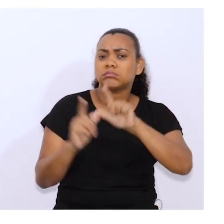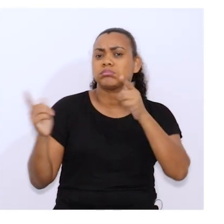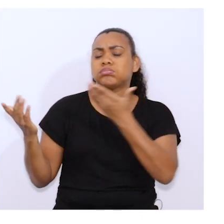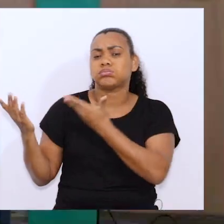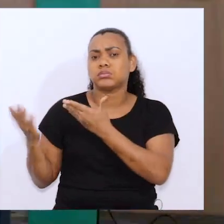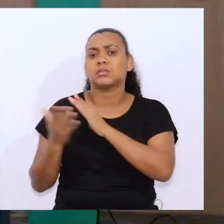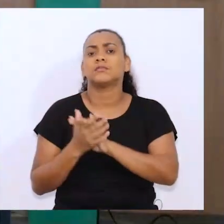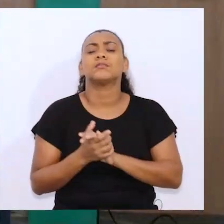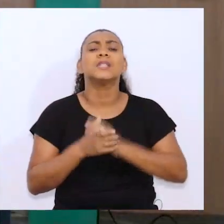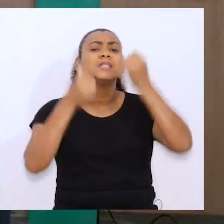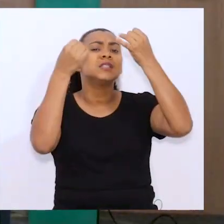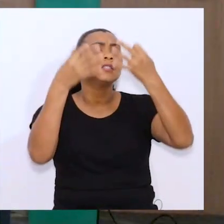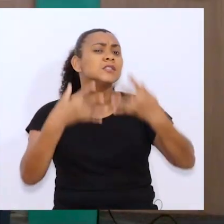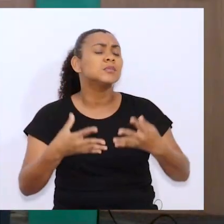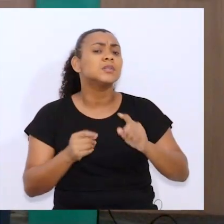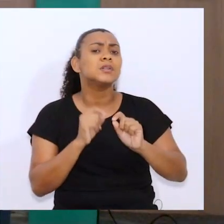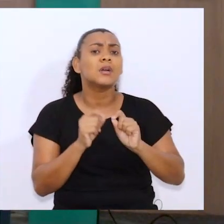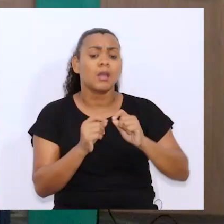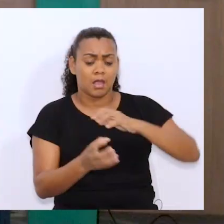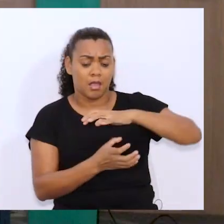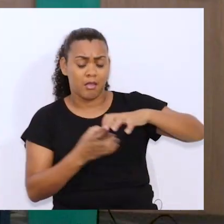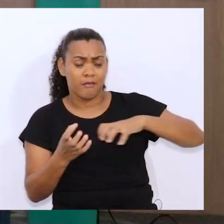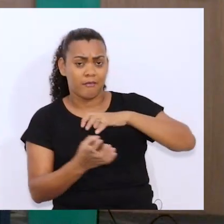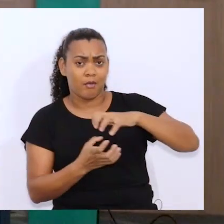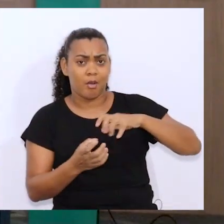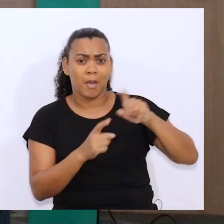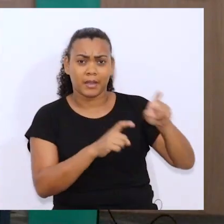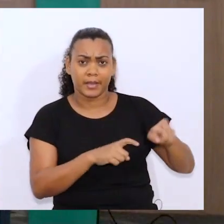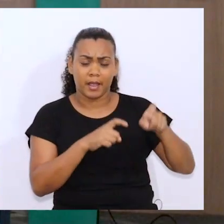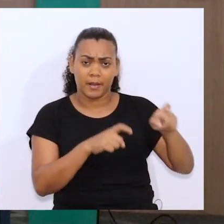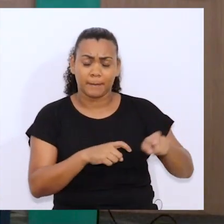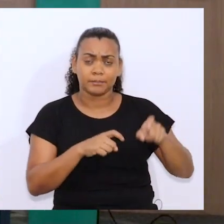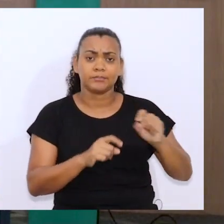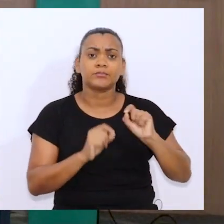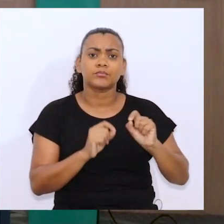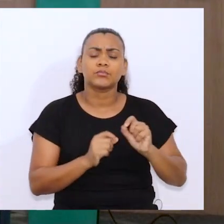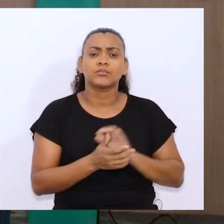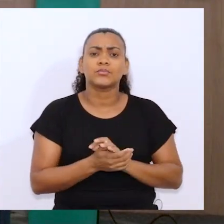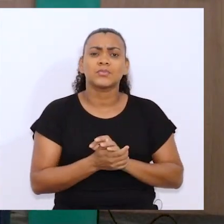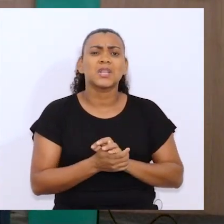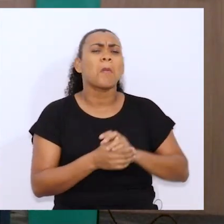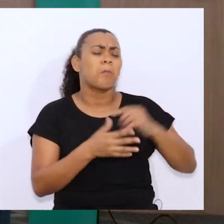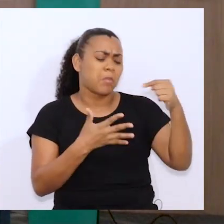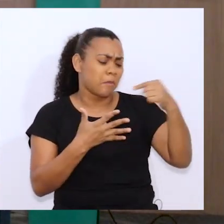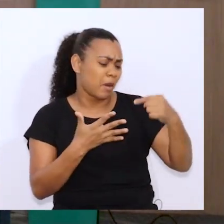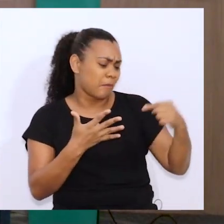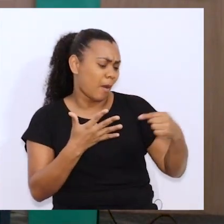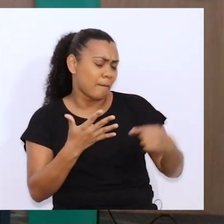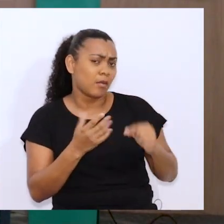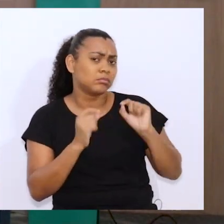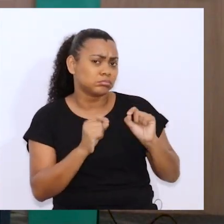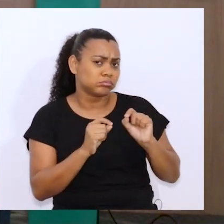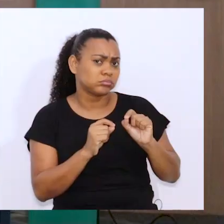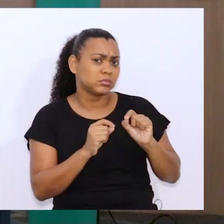na tela e fala sobre o quê? Sobre a reforma agrária. A reforma agrária é um conjunto de medidas que visa